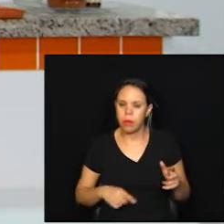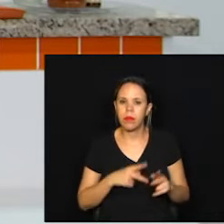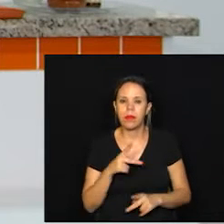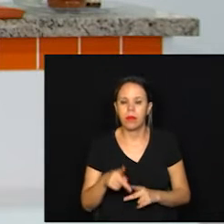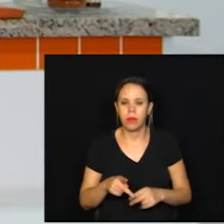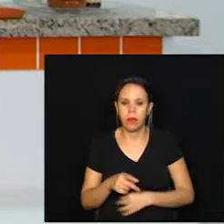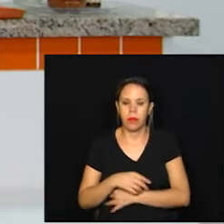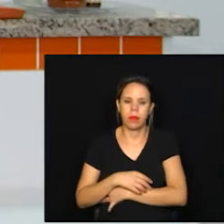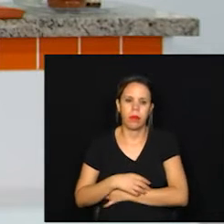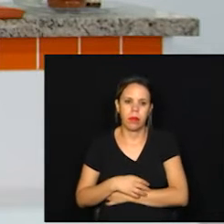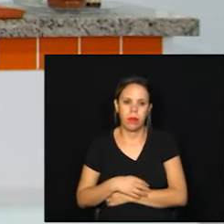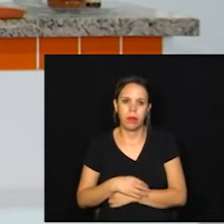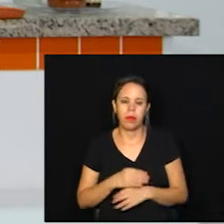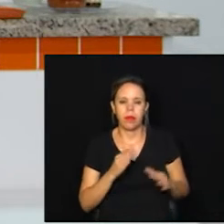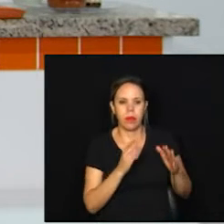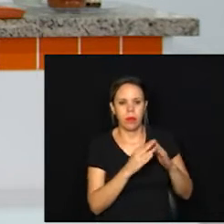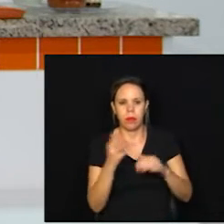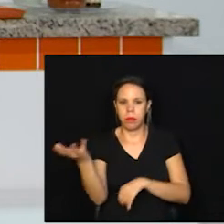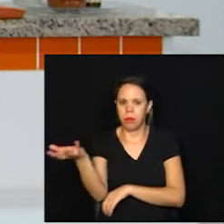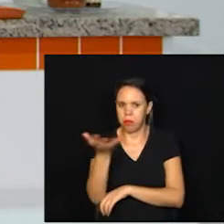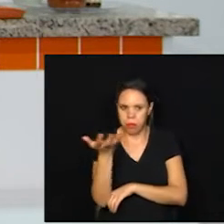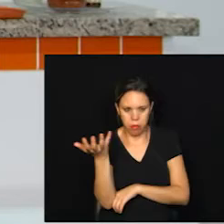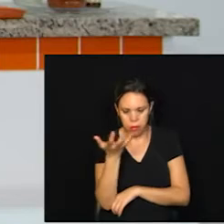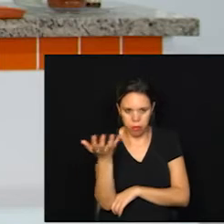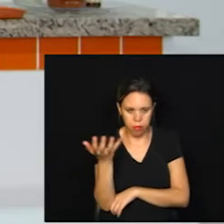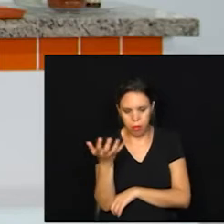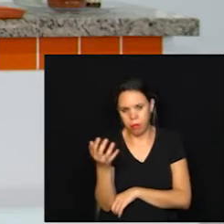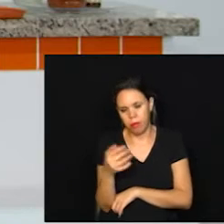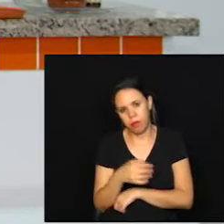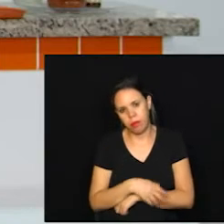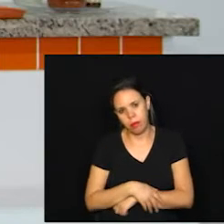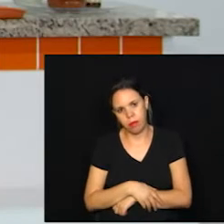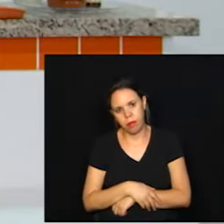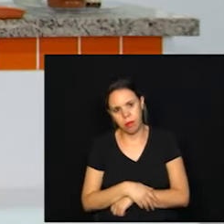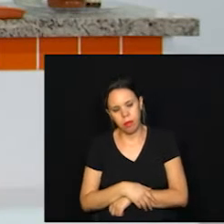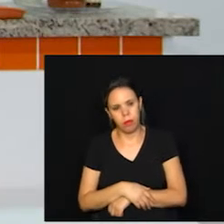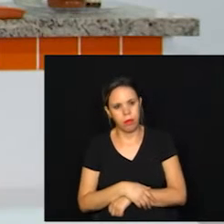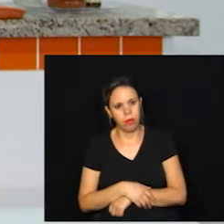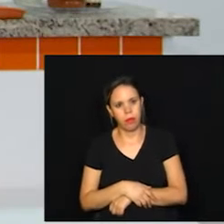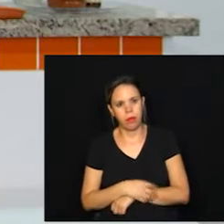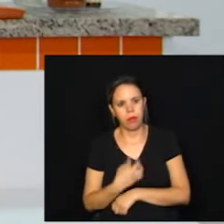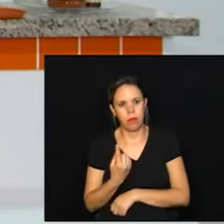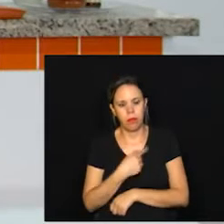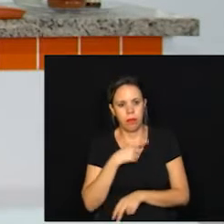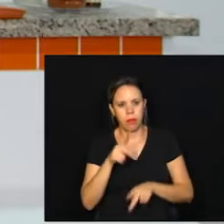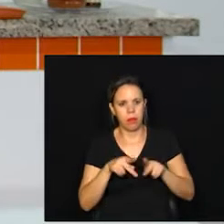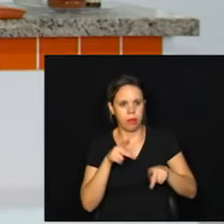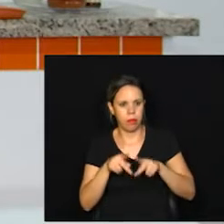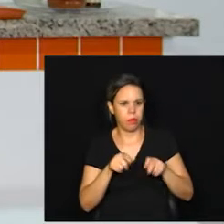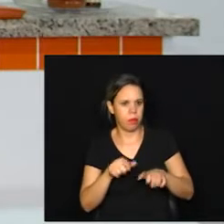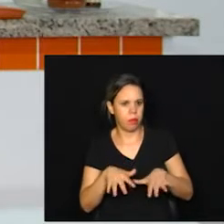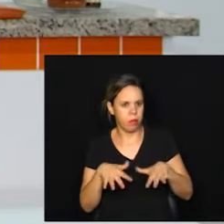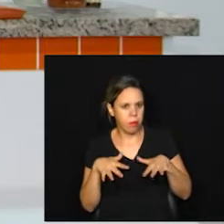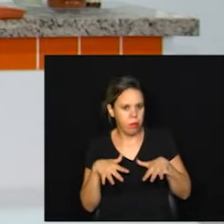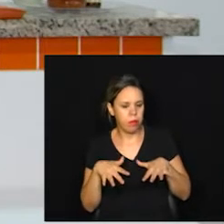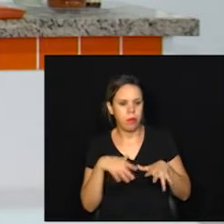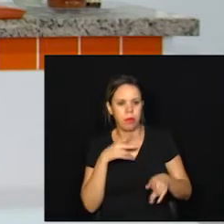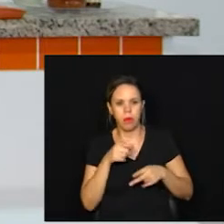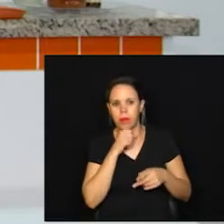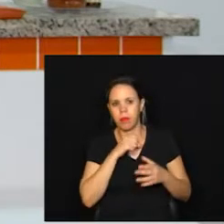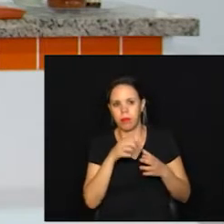pessoas, moradores de rua, mas mesmo assim, o nosso público maior são os